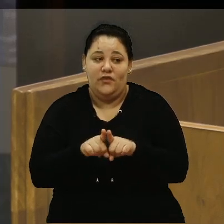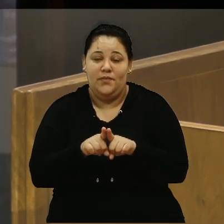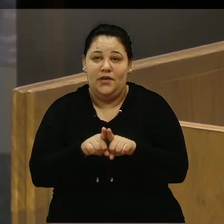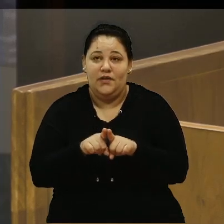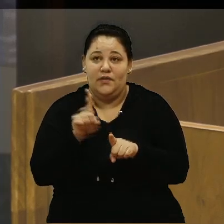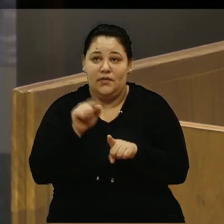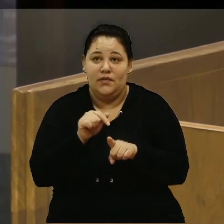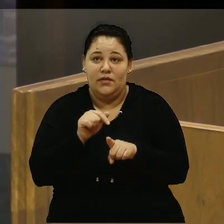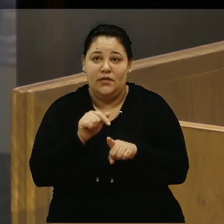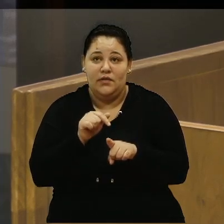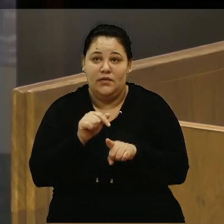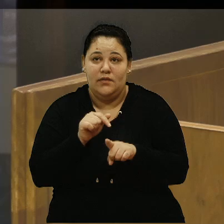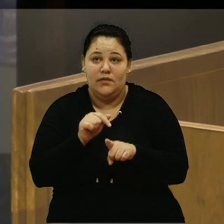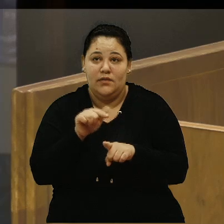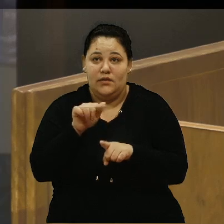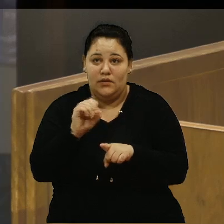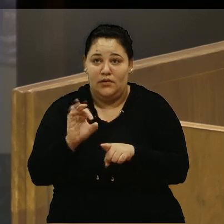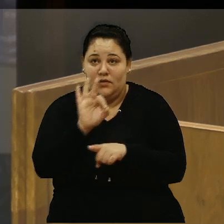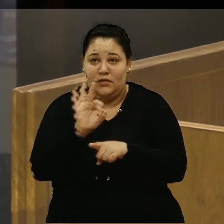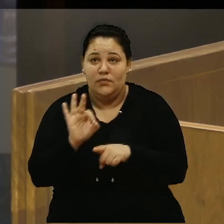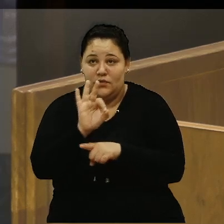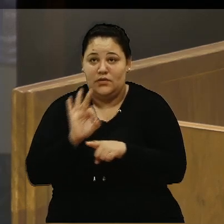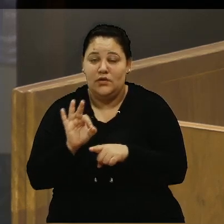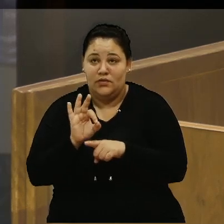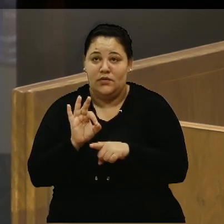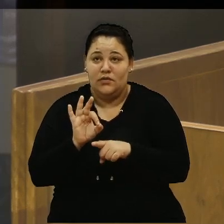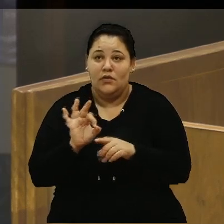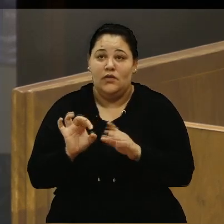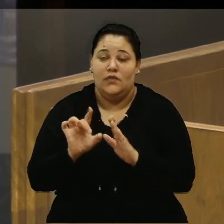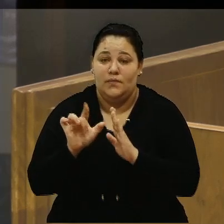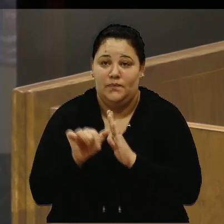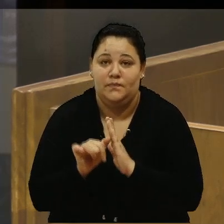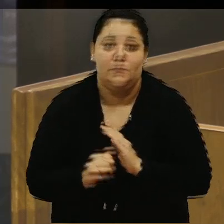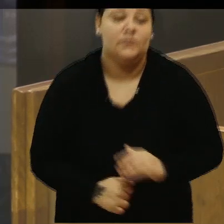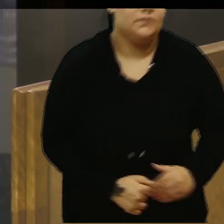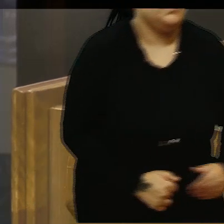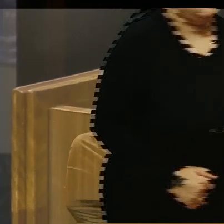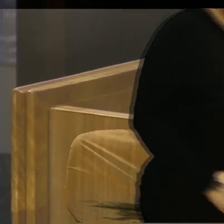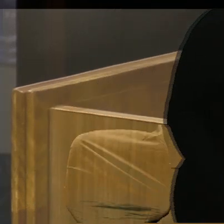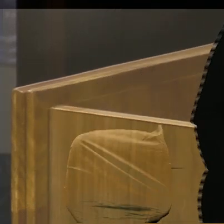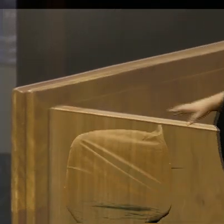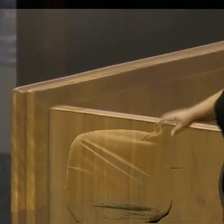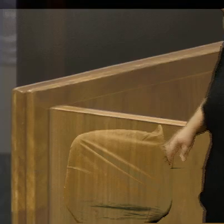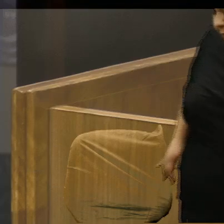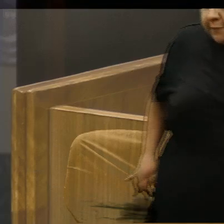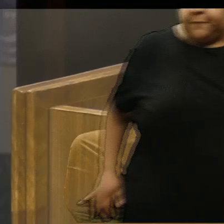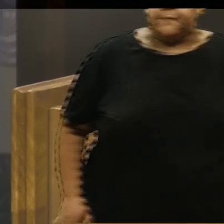percentual, 70% são reutilizados.